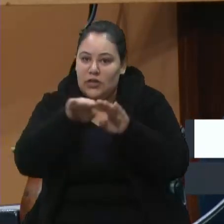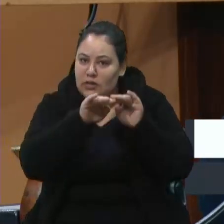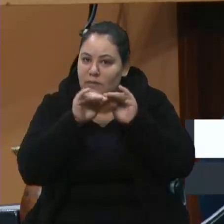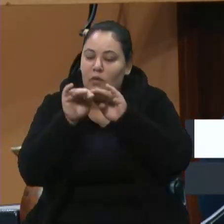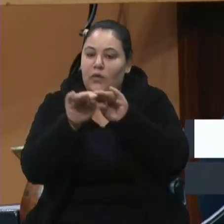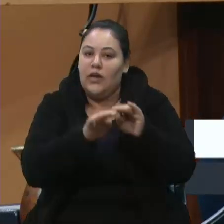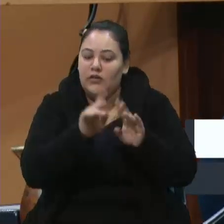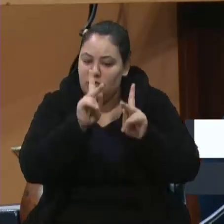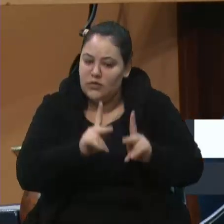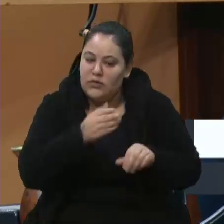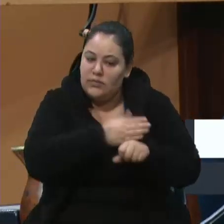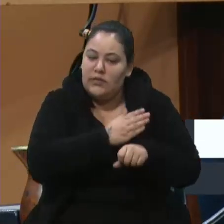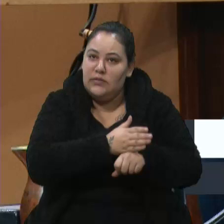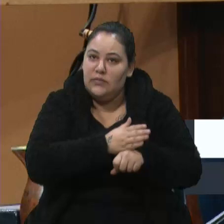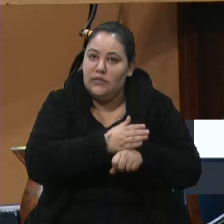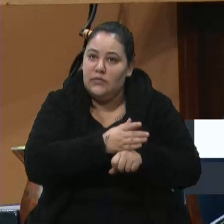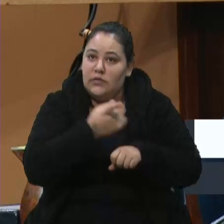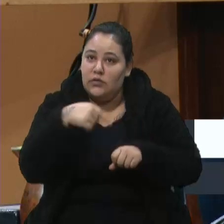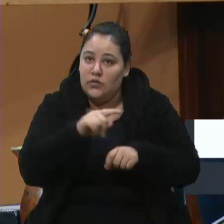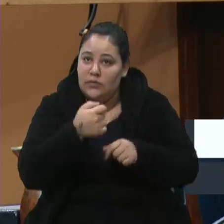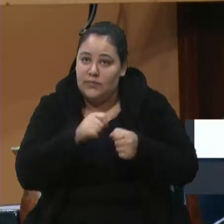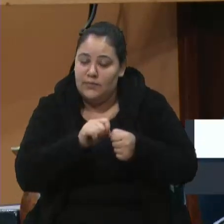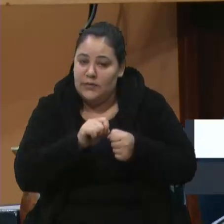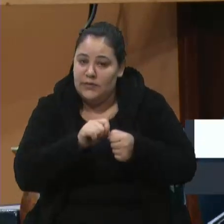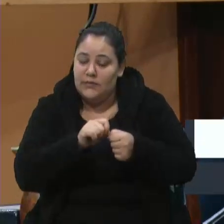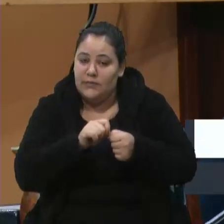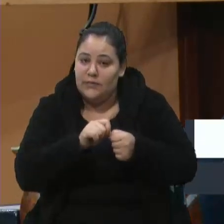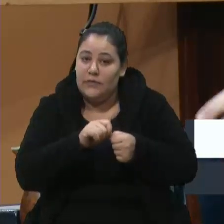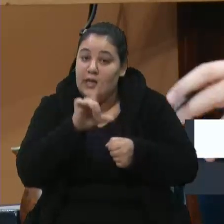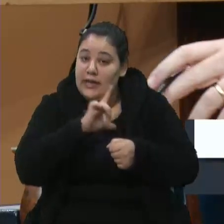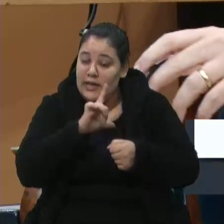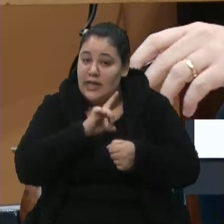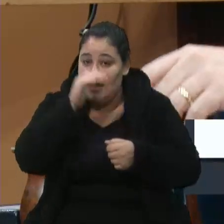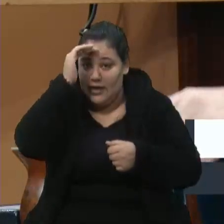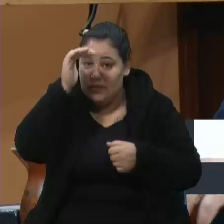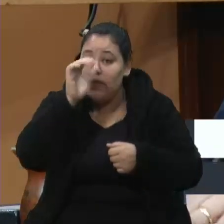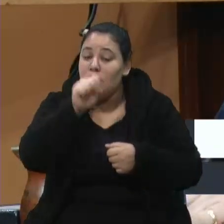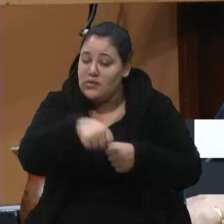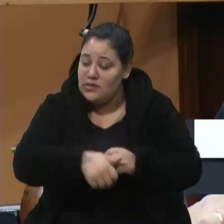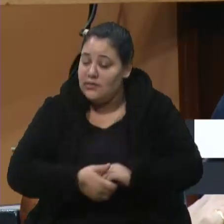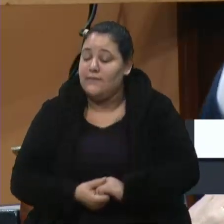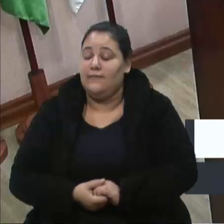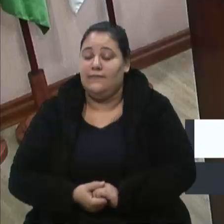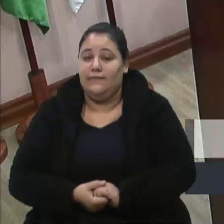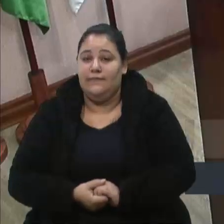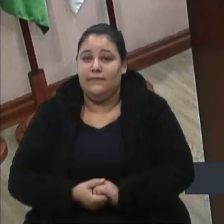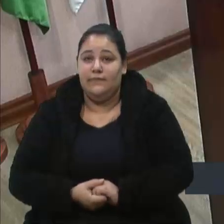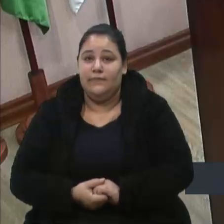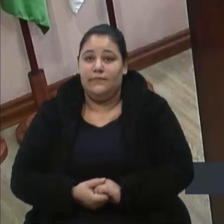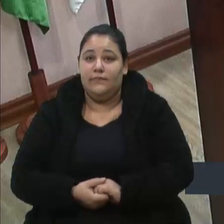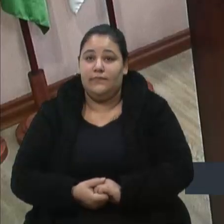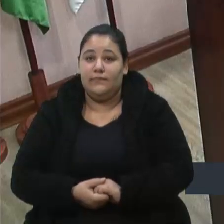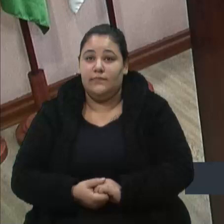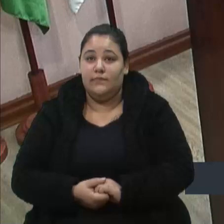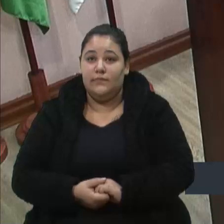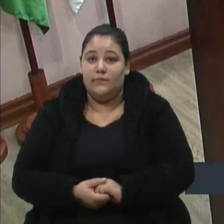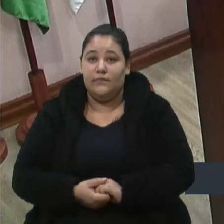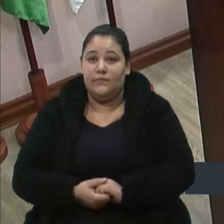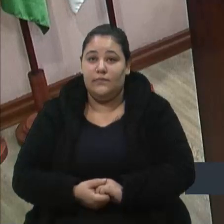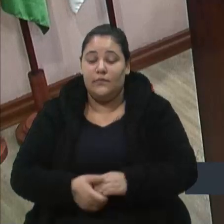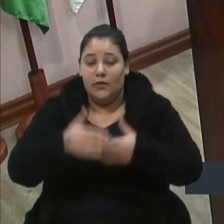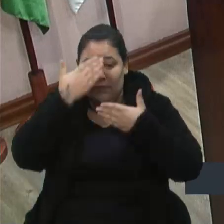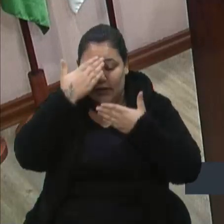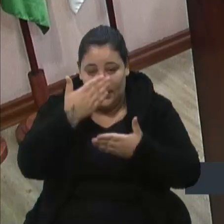lá, e nós temos que tratar com o devido respeito. Era isso, vereador Rafael. Obrigado. Declaração de líder. Obrigado,